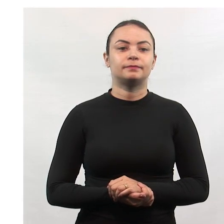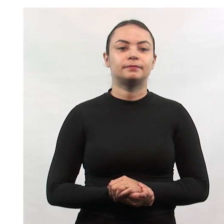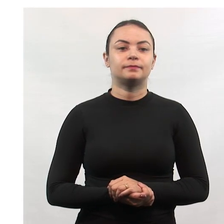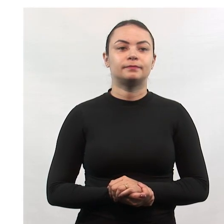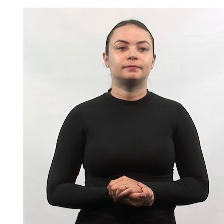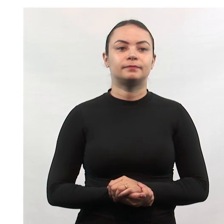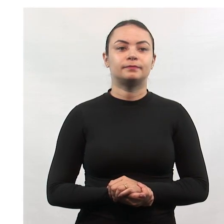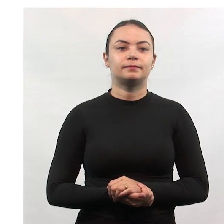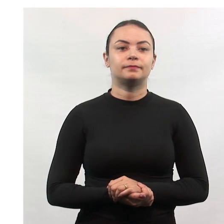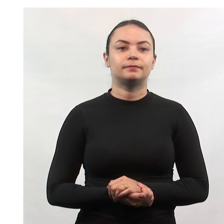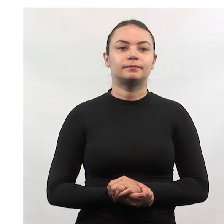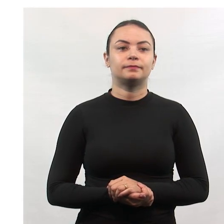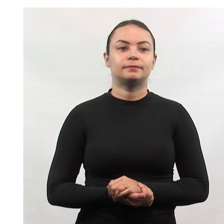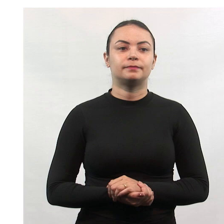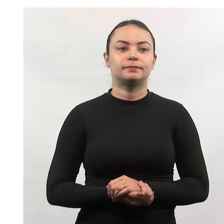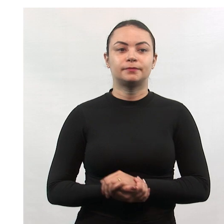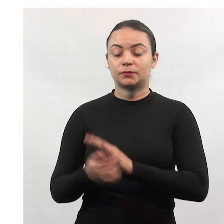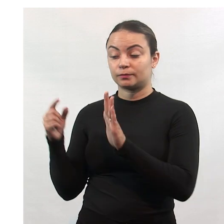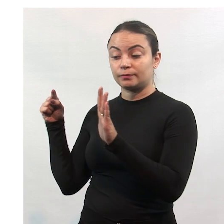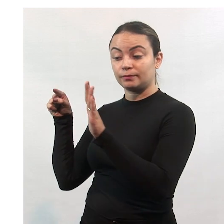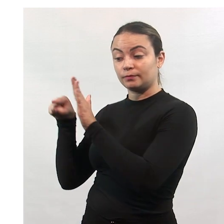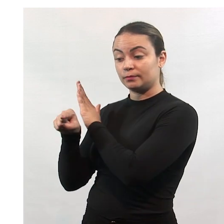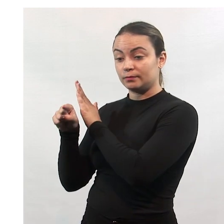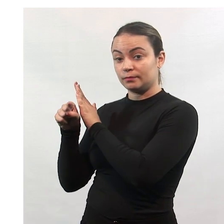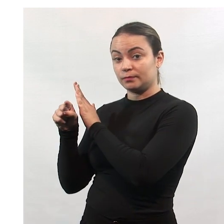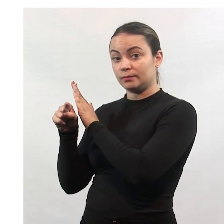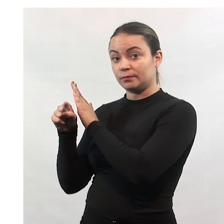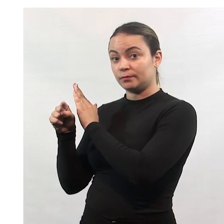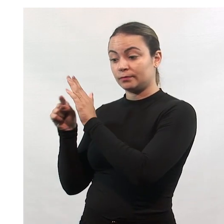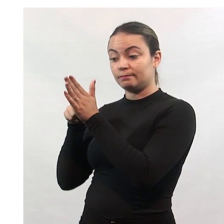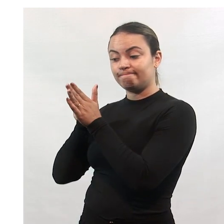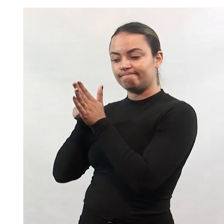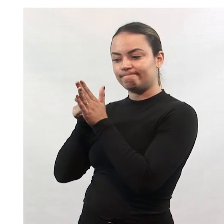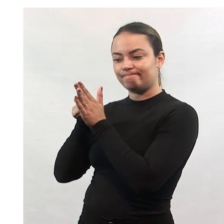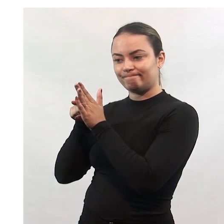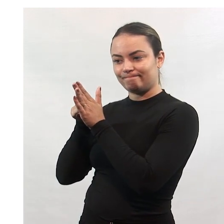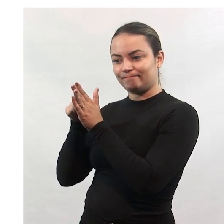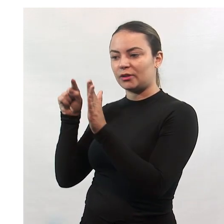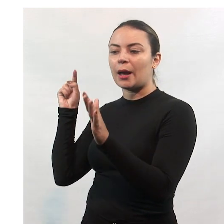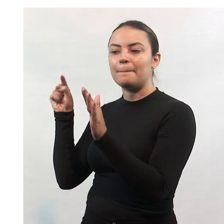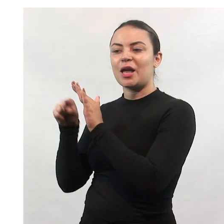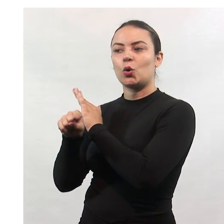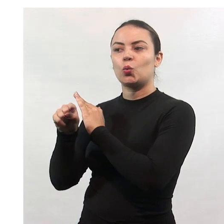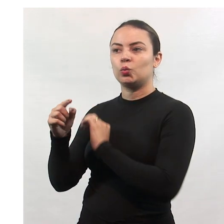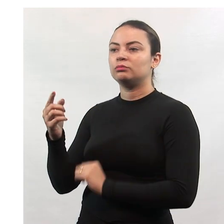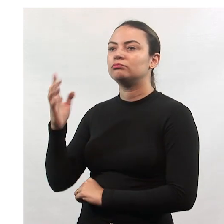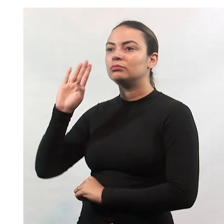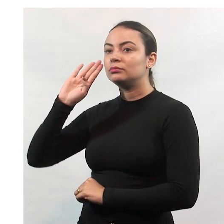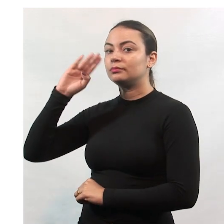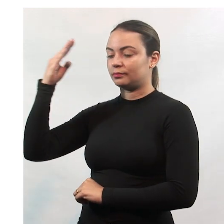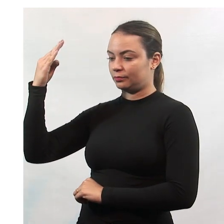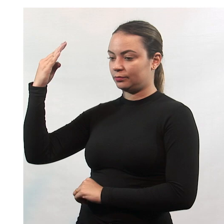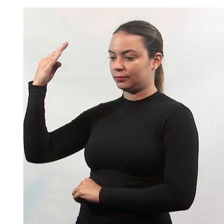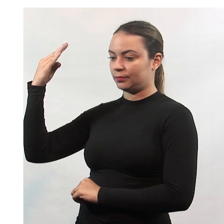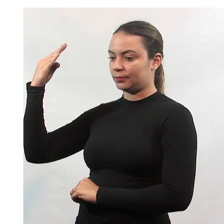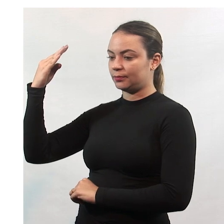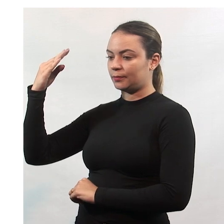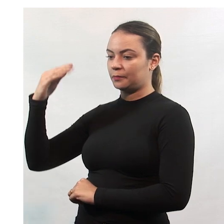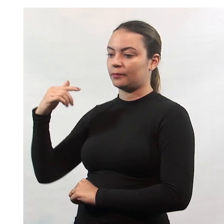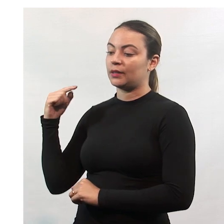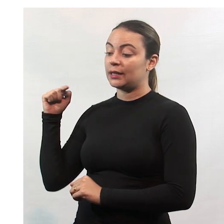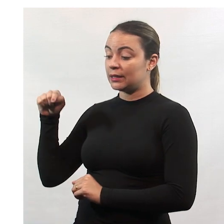inicial. Então, a pergunta de pesquisa é todo problema cuja resposta seja